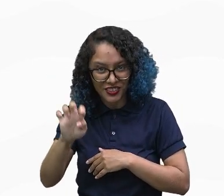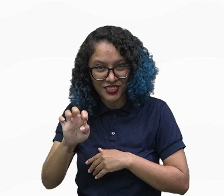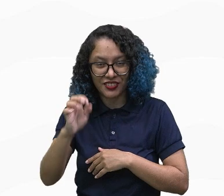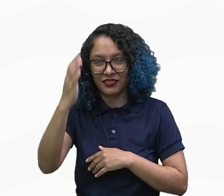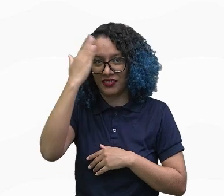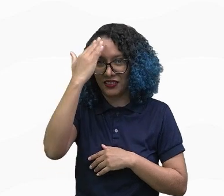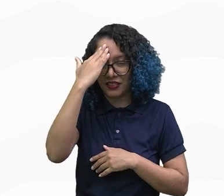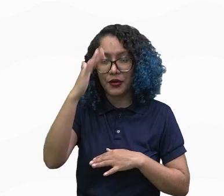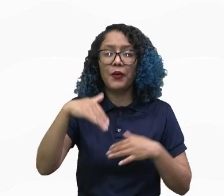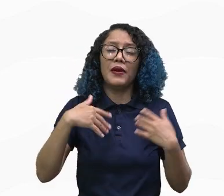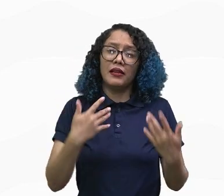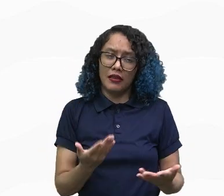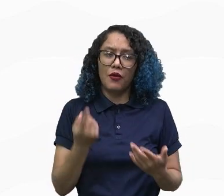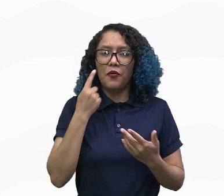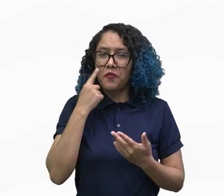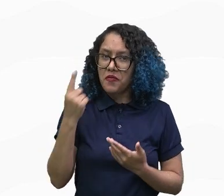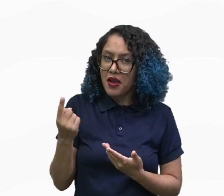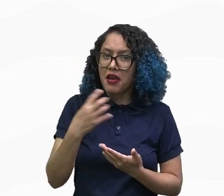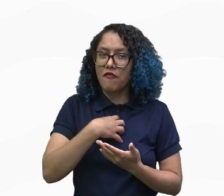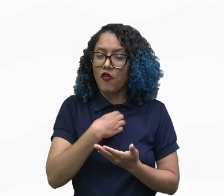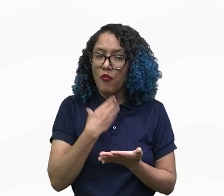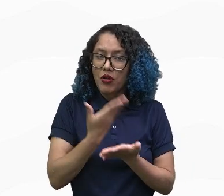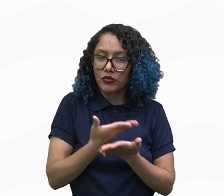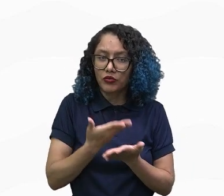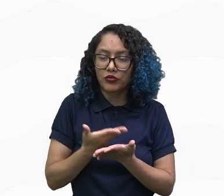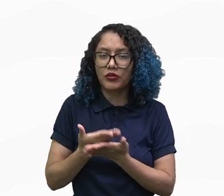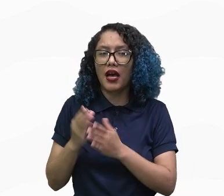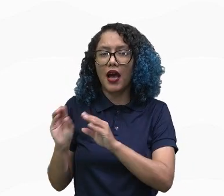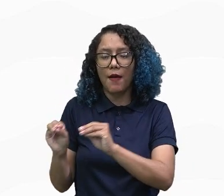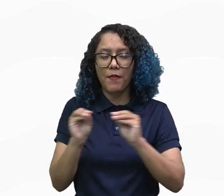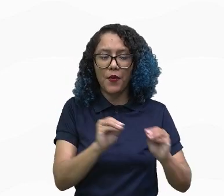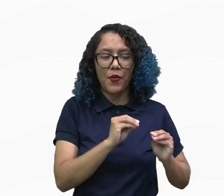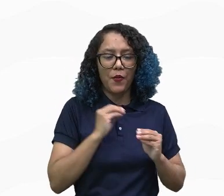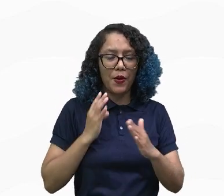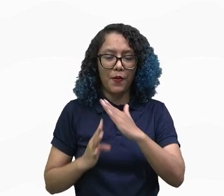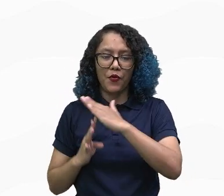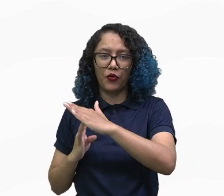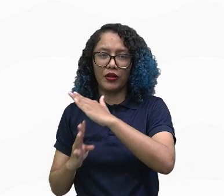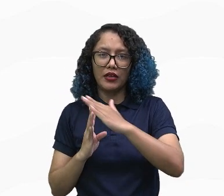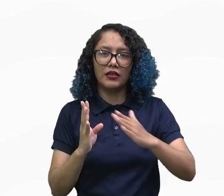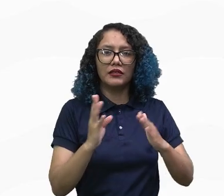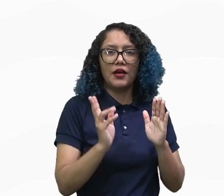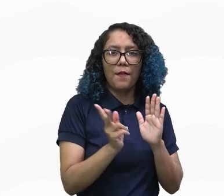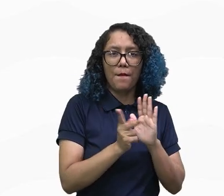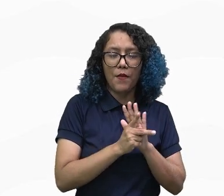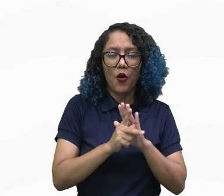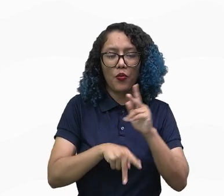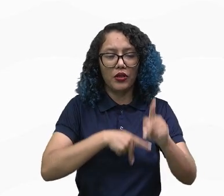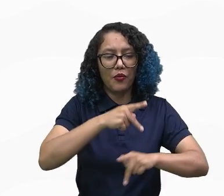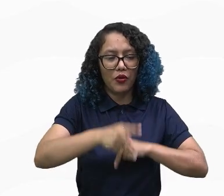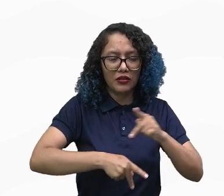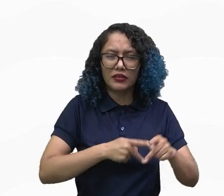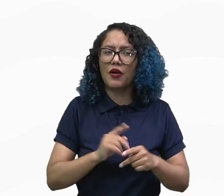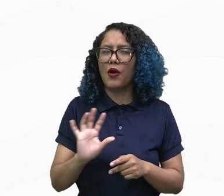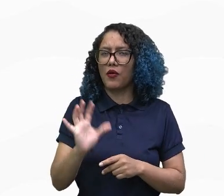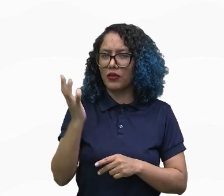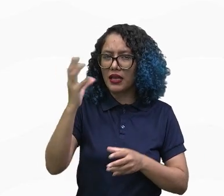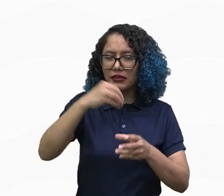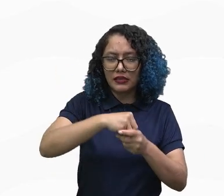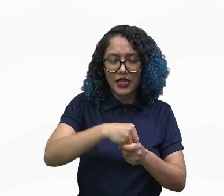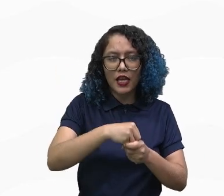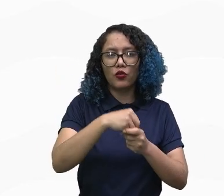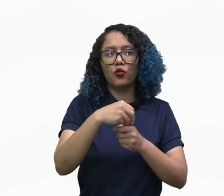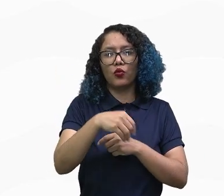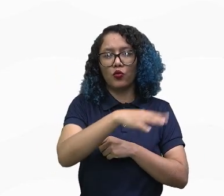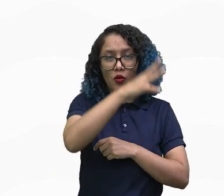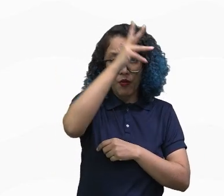processo aí de movimentação da população. Isso não ocorre somente aqui no estado do Amazonas, não ocorre somente